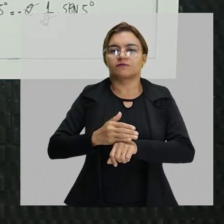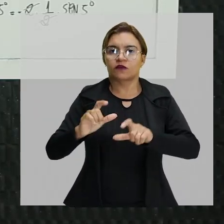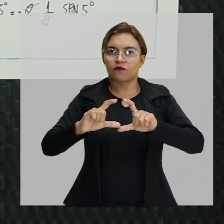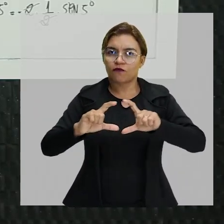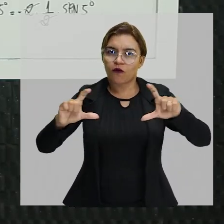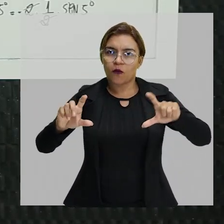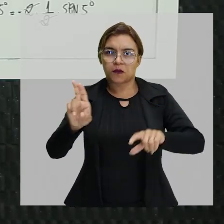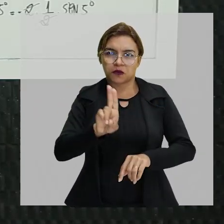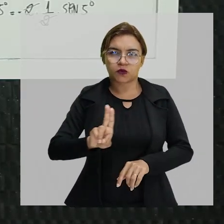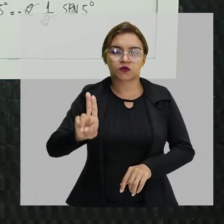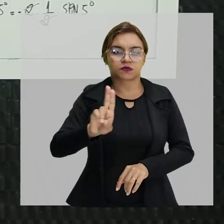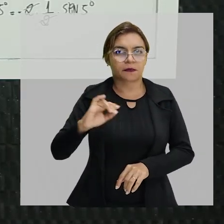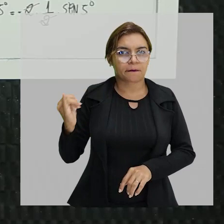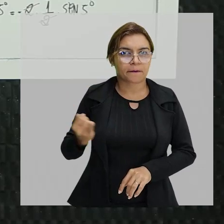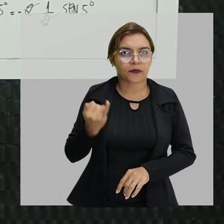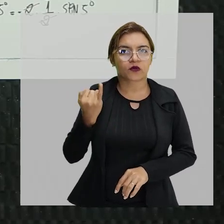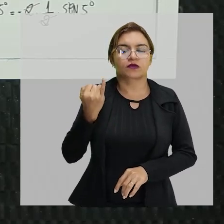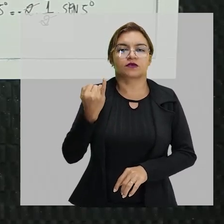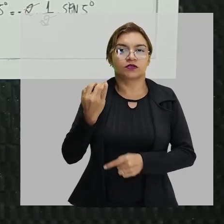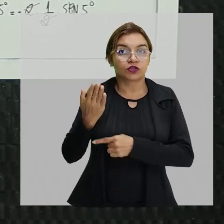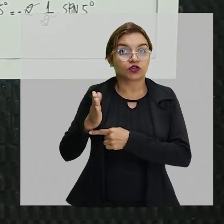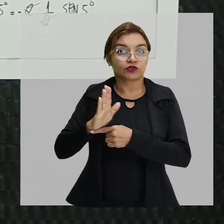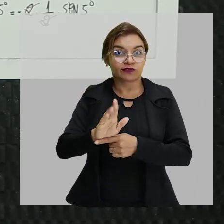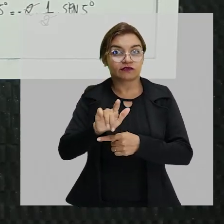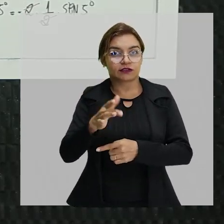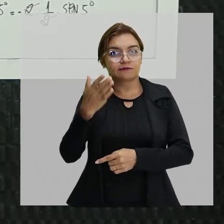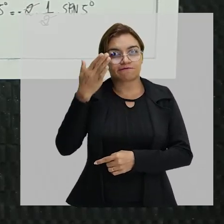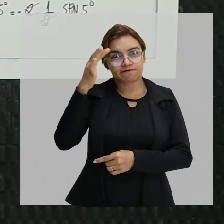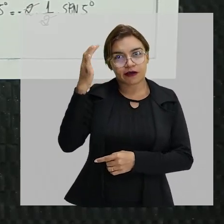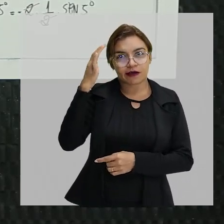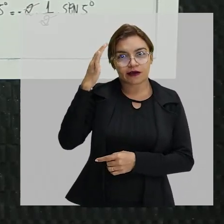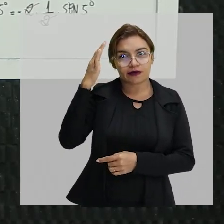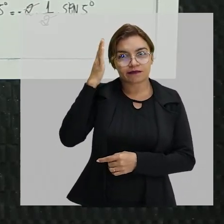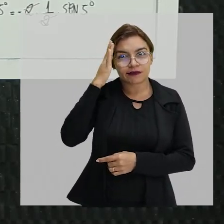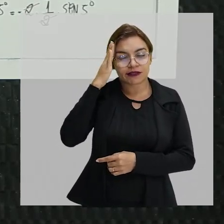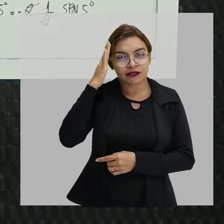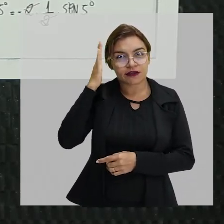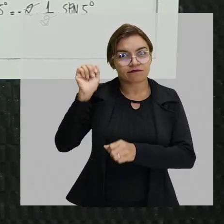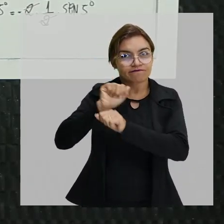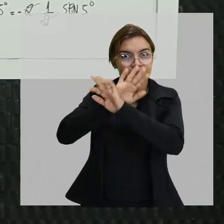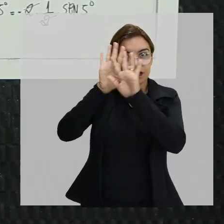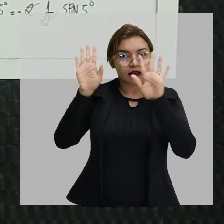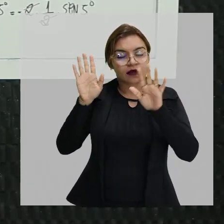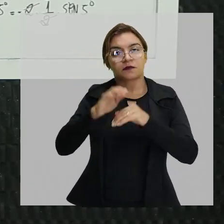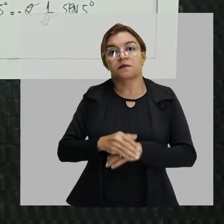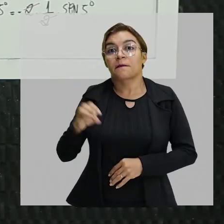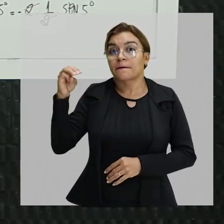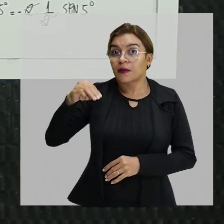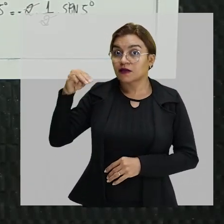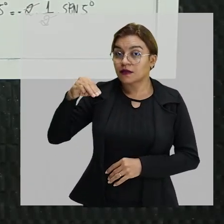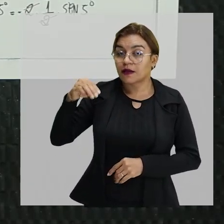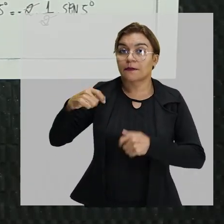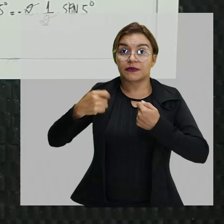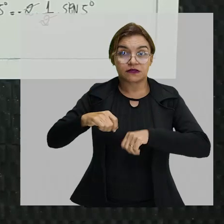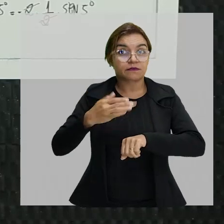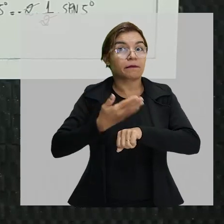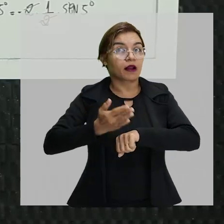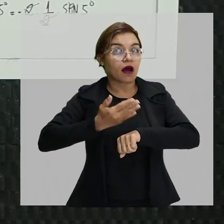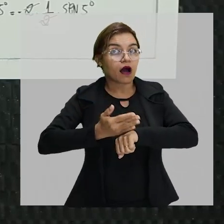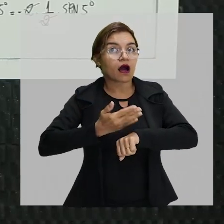fórmulas, né? Que aí fica mais fácil de você aprender, né? Matemática tem muita prática, né?